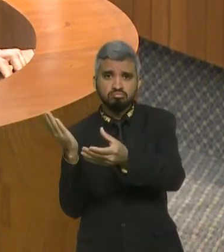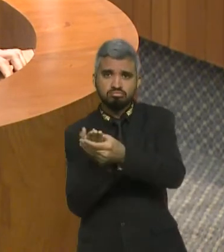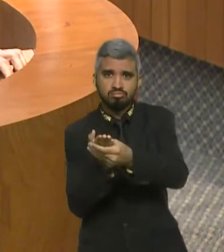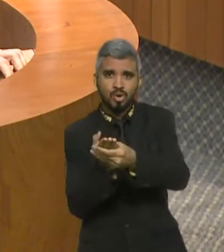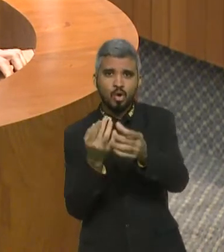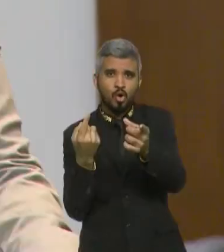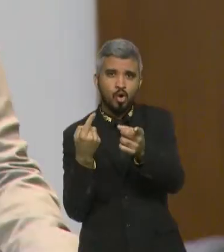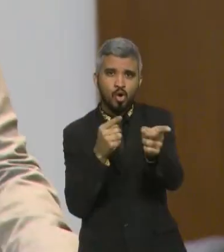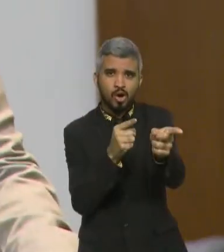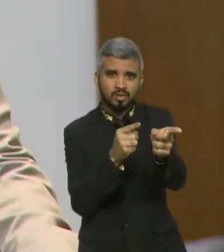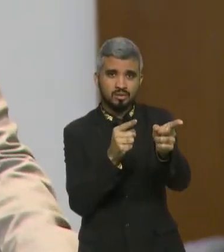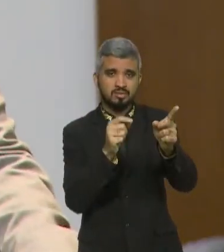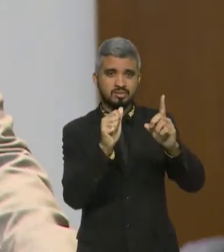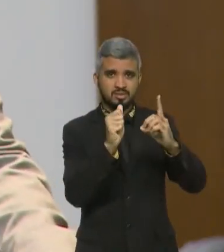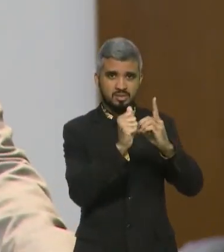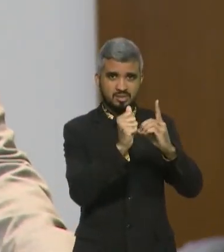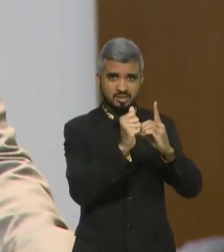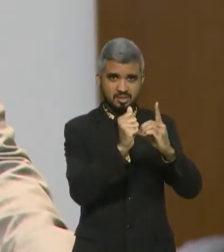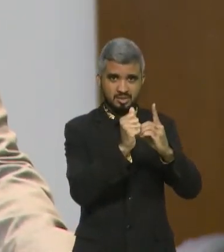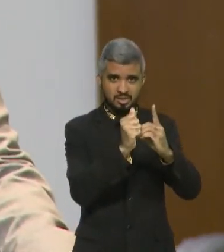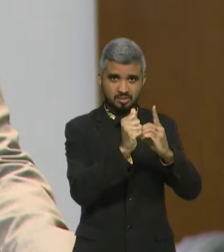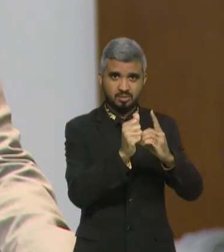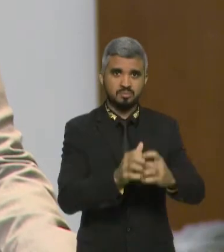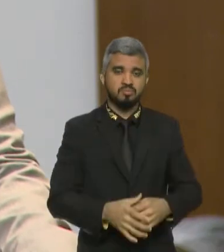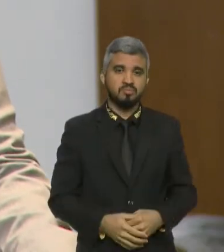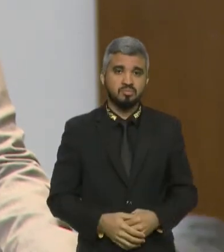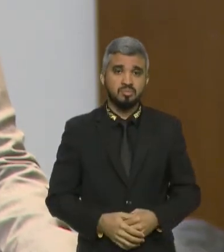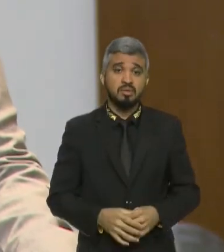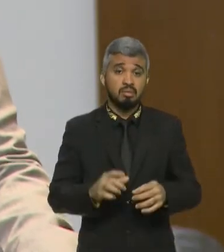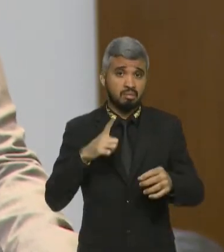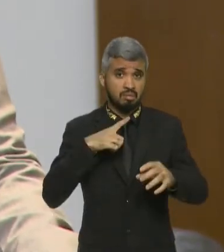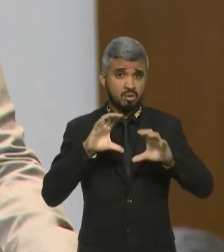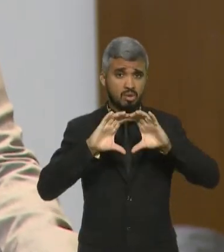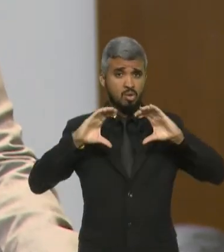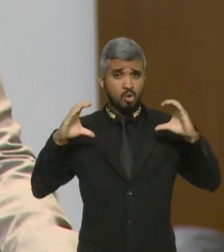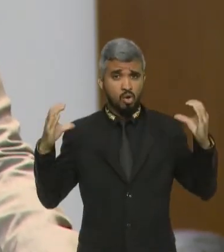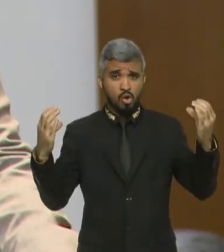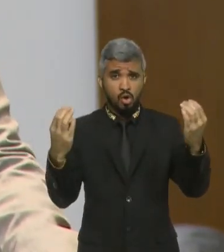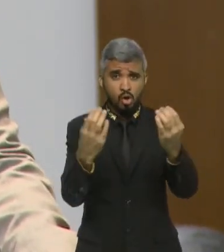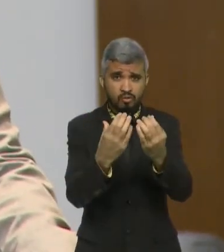Brasil, CGLDB, a maior convenção